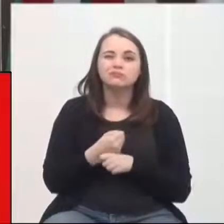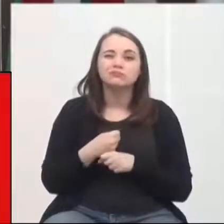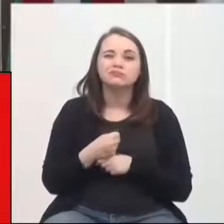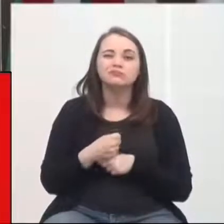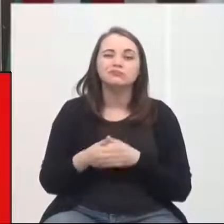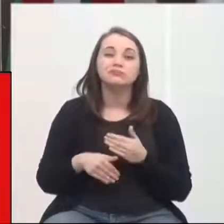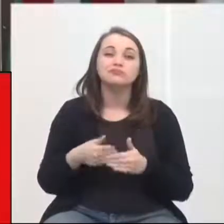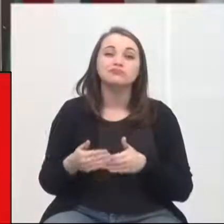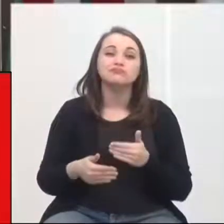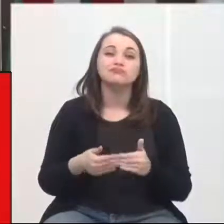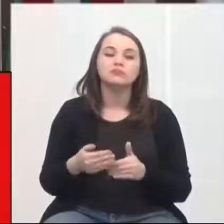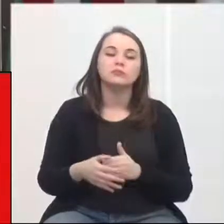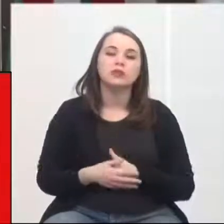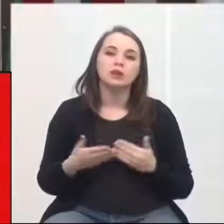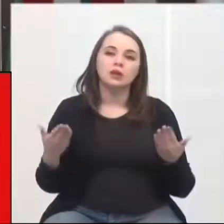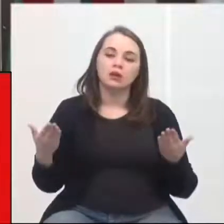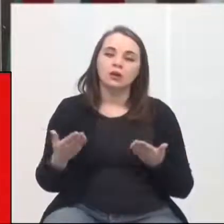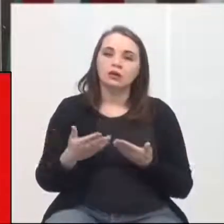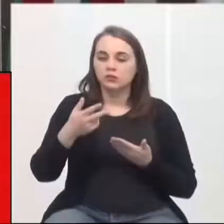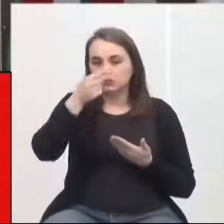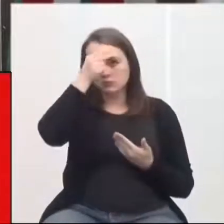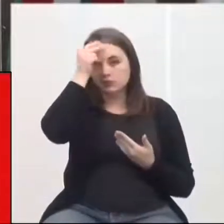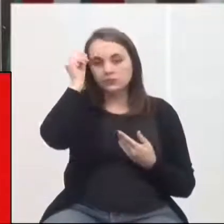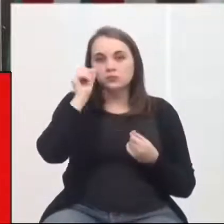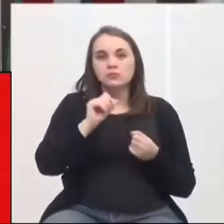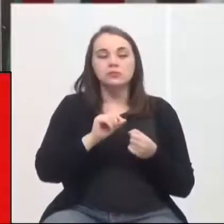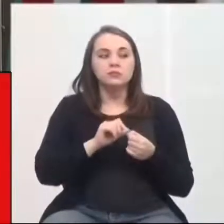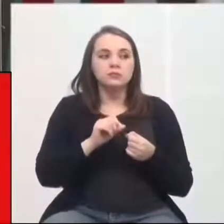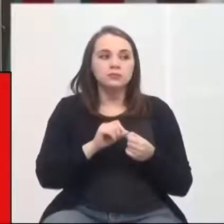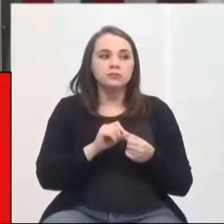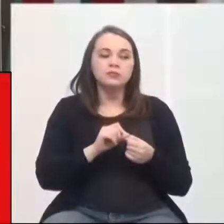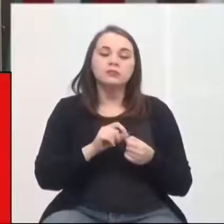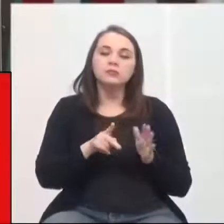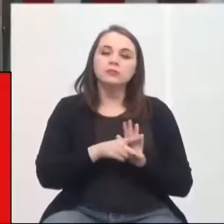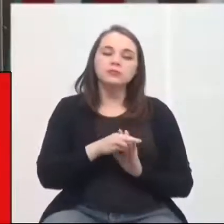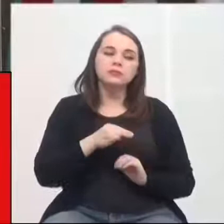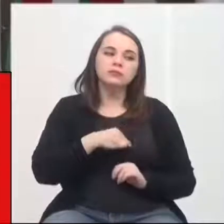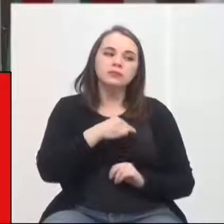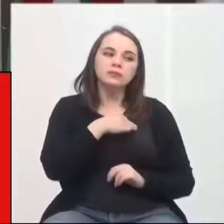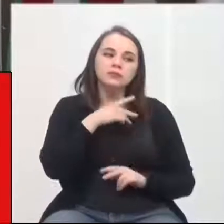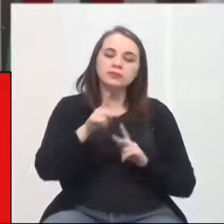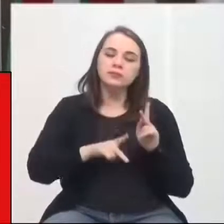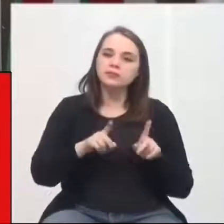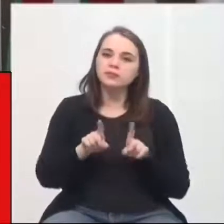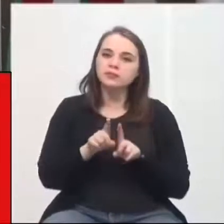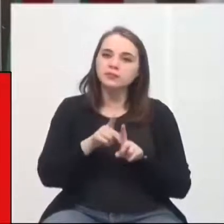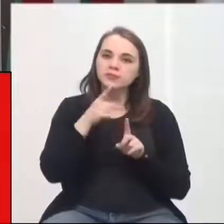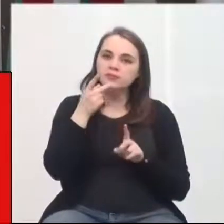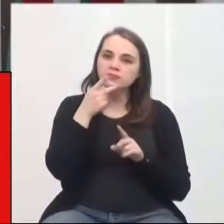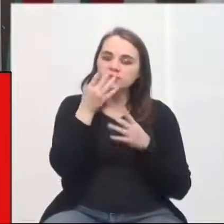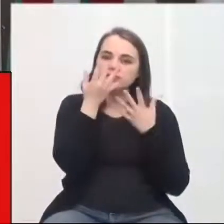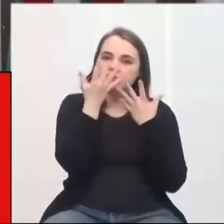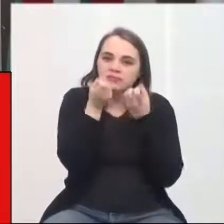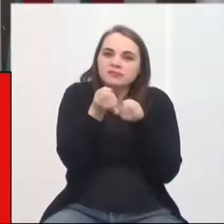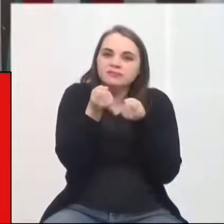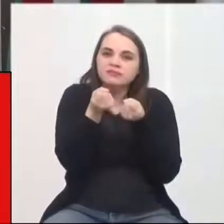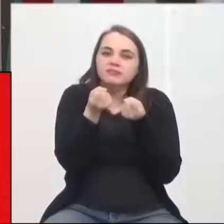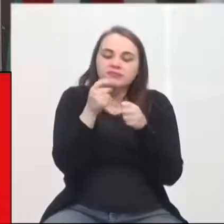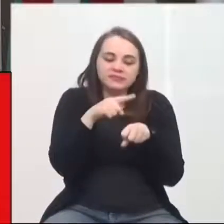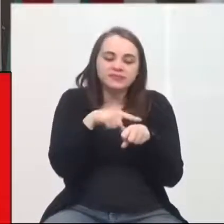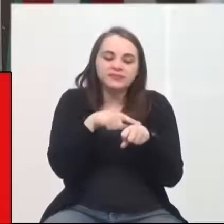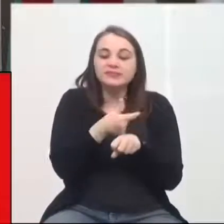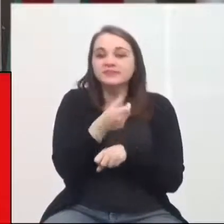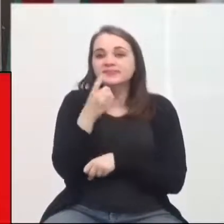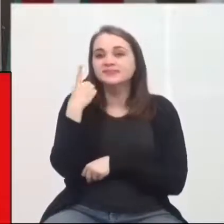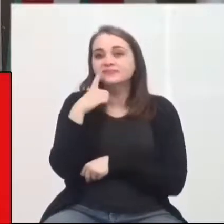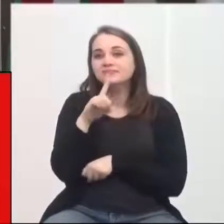tempo, e nesse momento a prefeitura fez a manifestação, o próprio Ministério Público Federal também se manifestou favorável à concessão de um prazo de 60